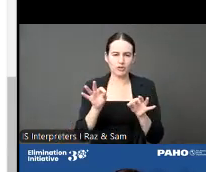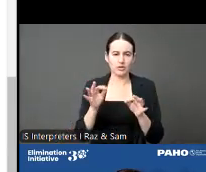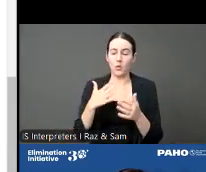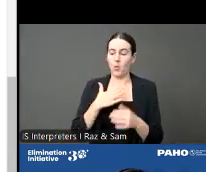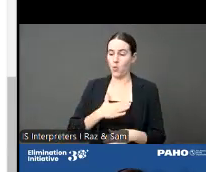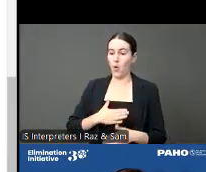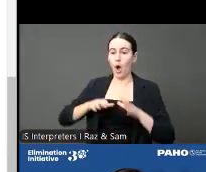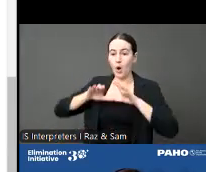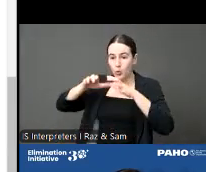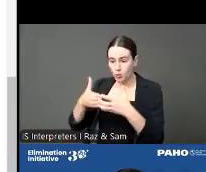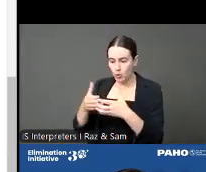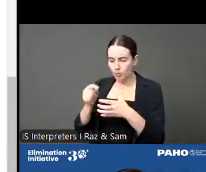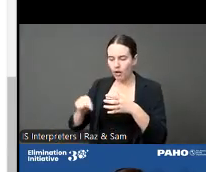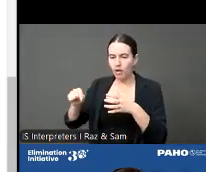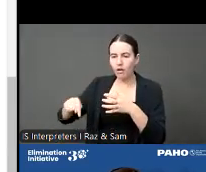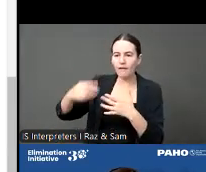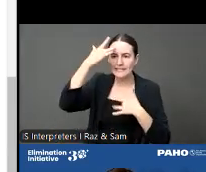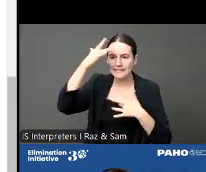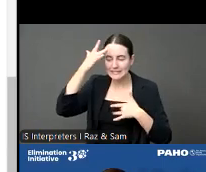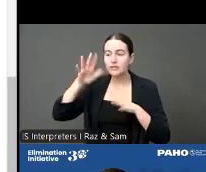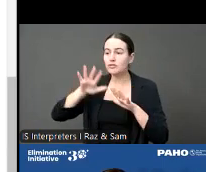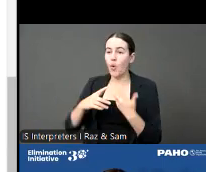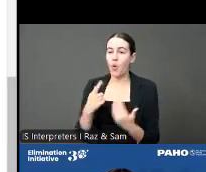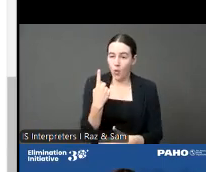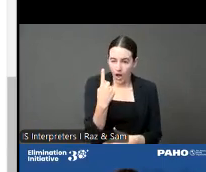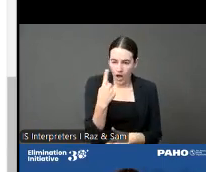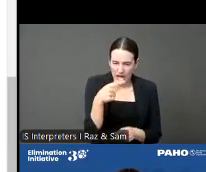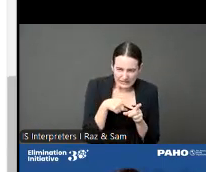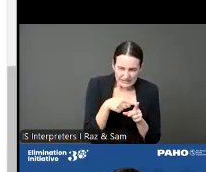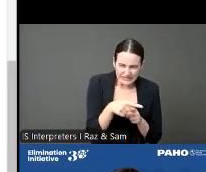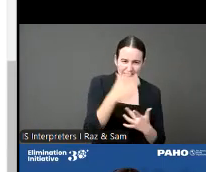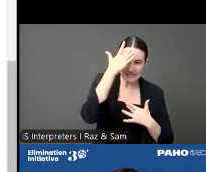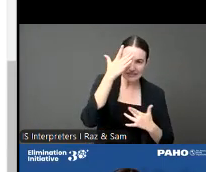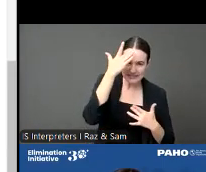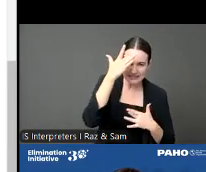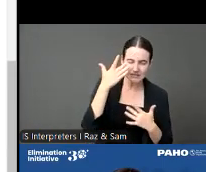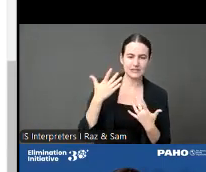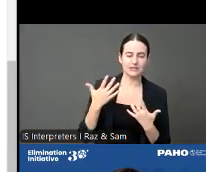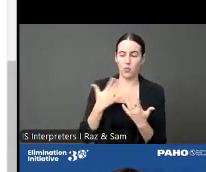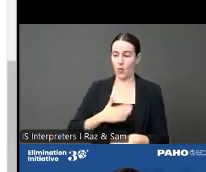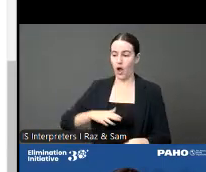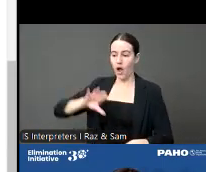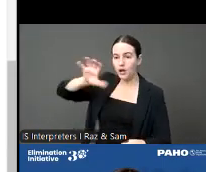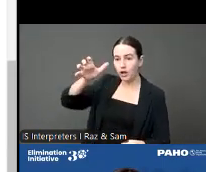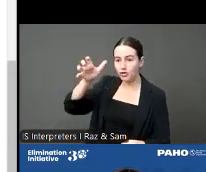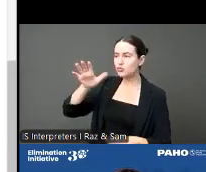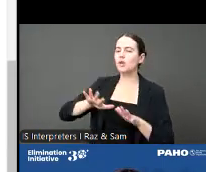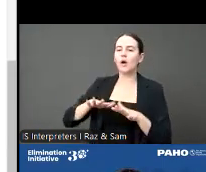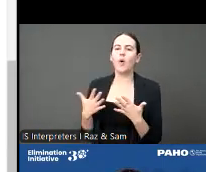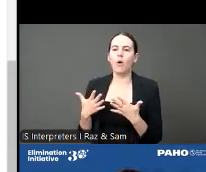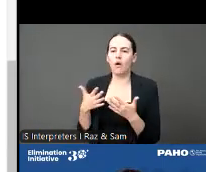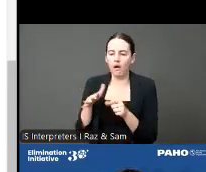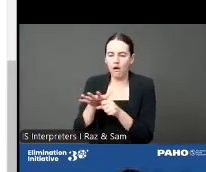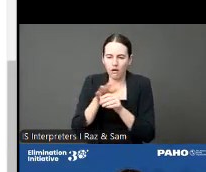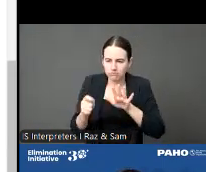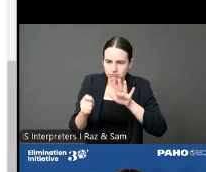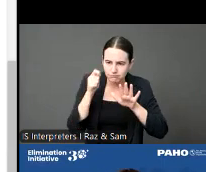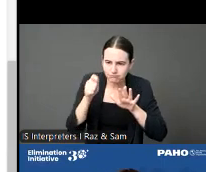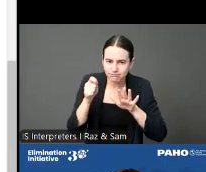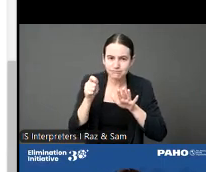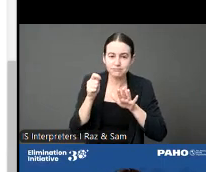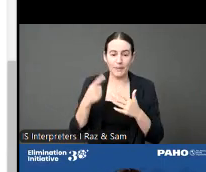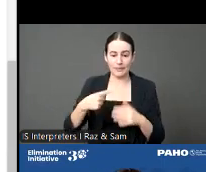podemos selecionar por sub-região e, se quisermos ver nos países, ver o que está acontecendo nos países vizinhos, quem já